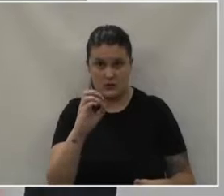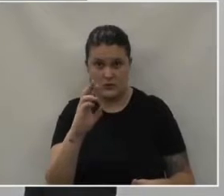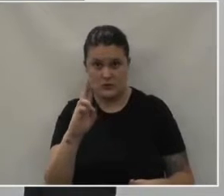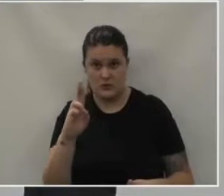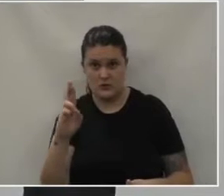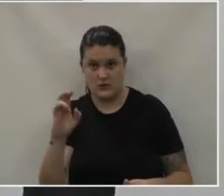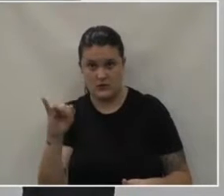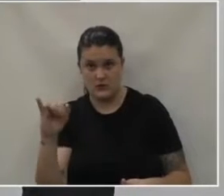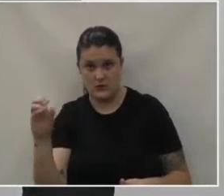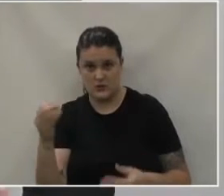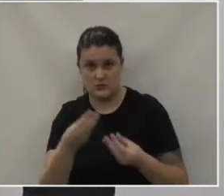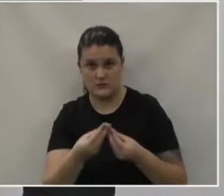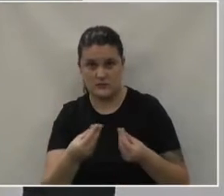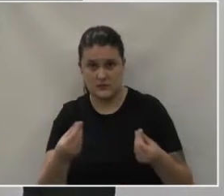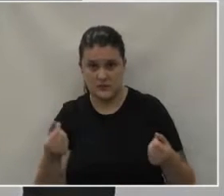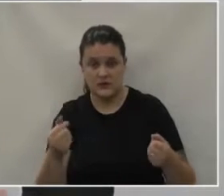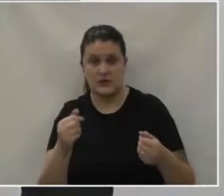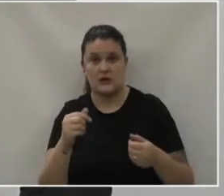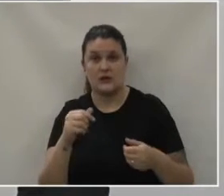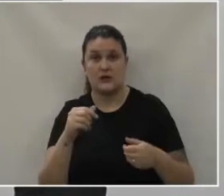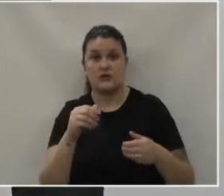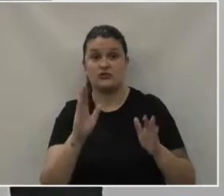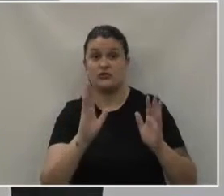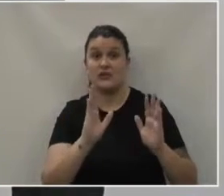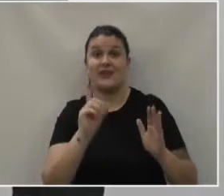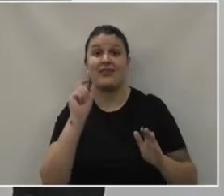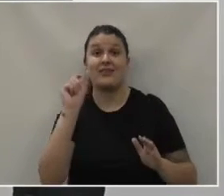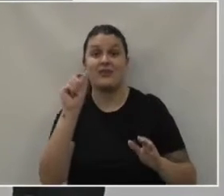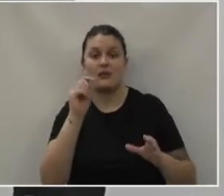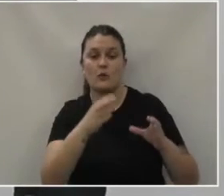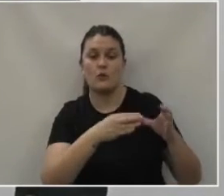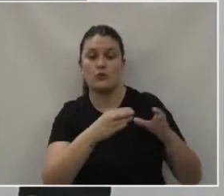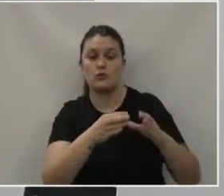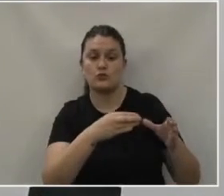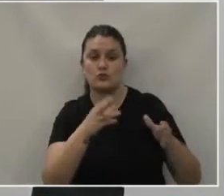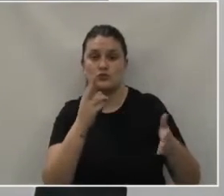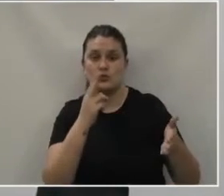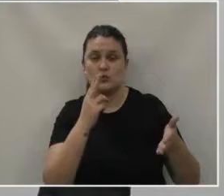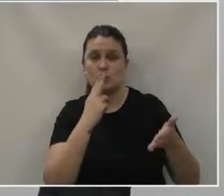sensibilidade, mantenha as garantias de quem hoje está concursado no correio.